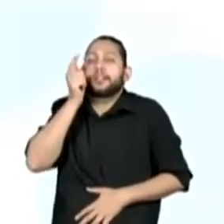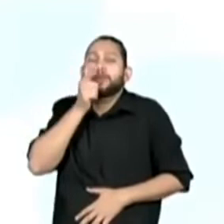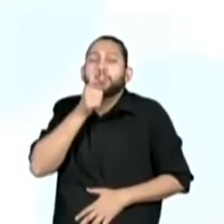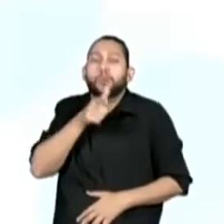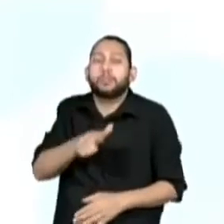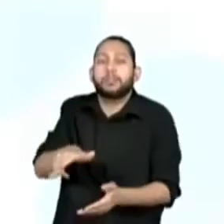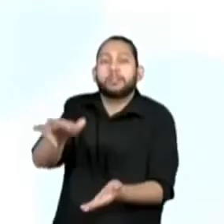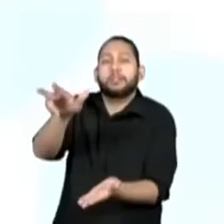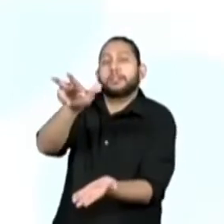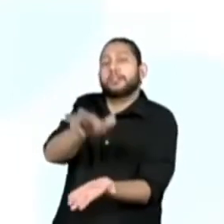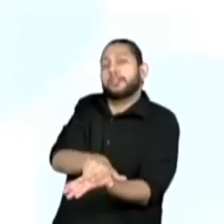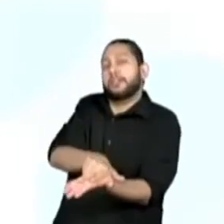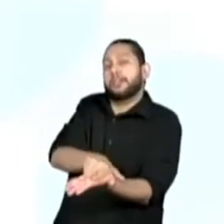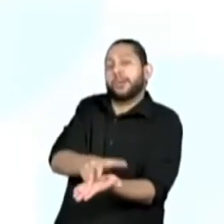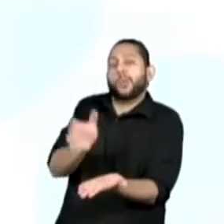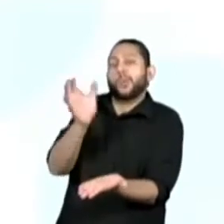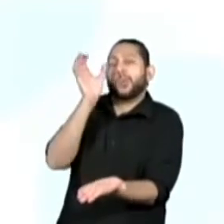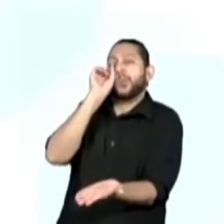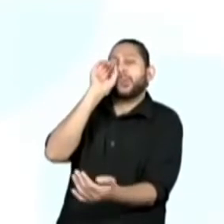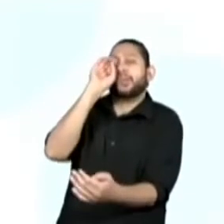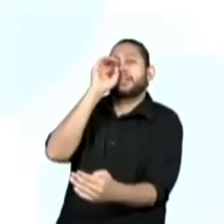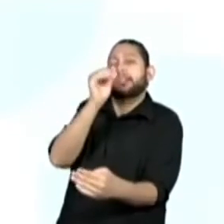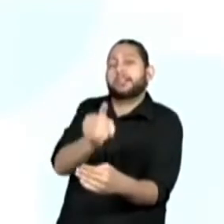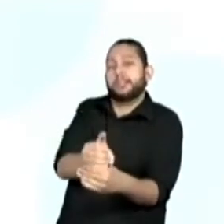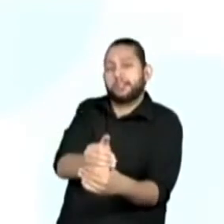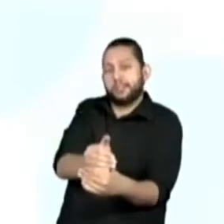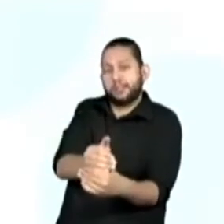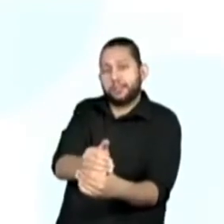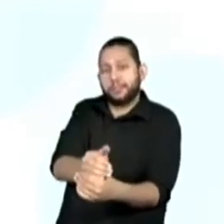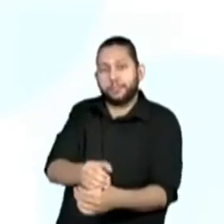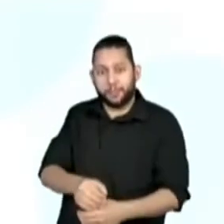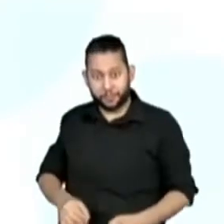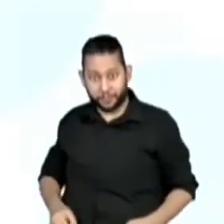cabra regressou do bosque.